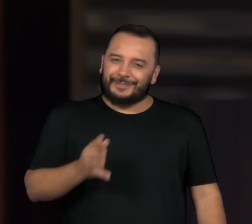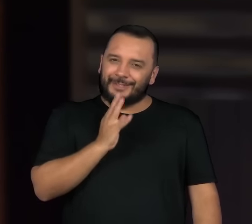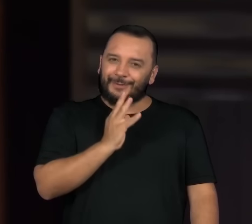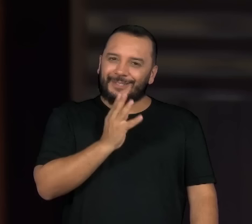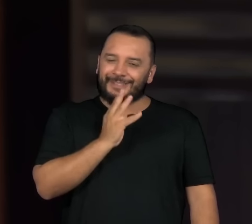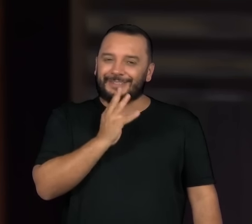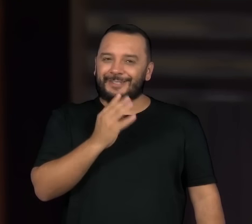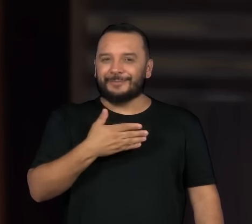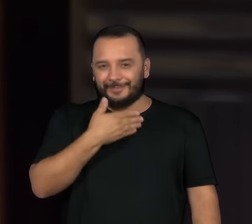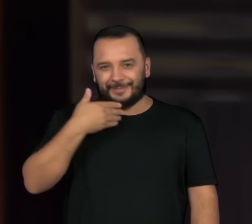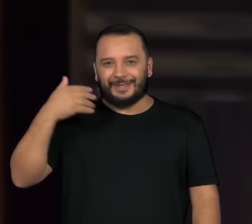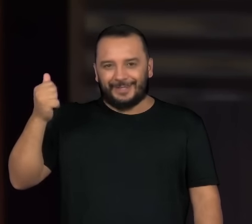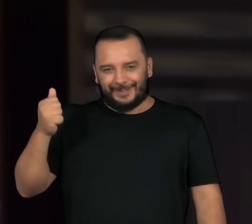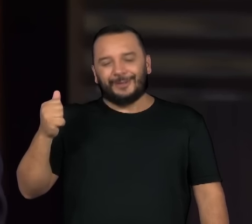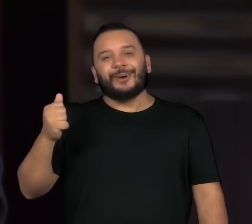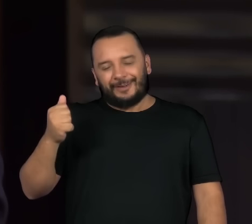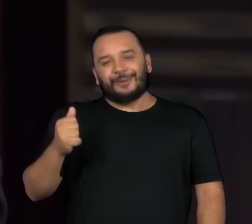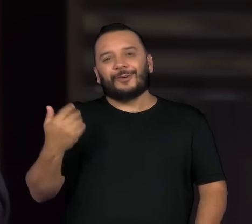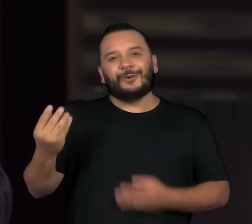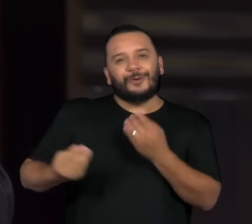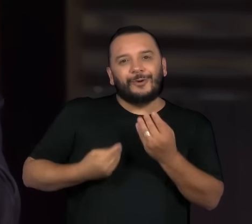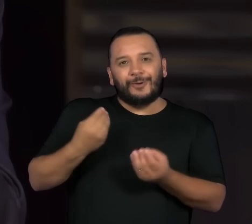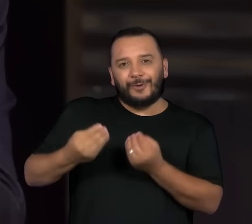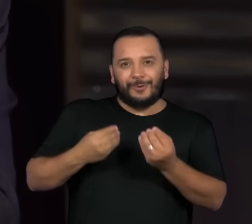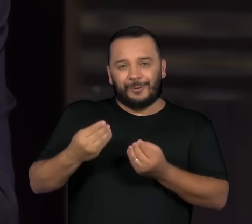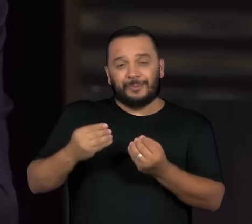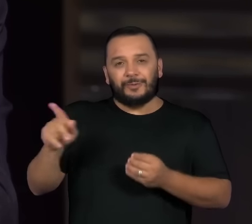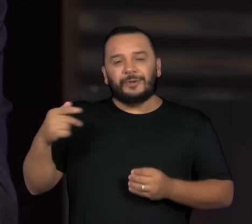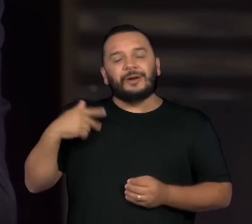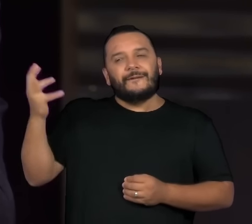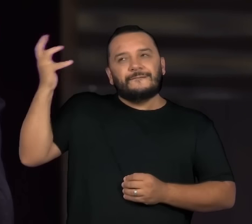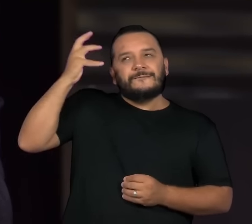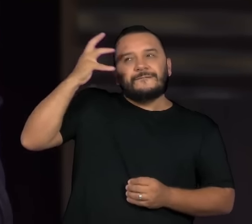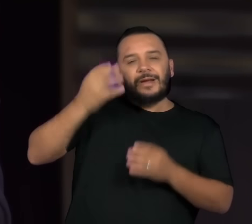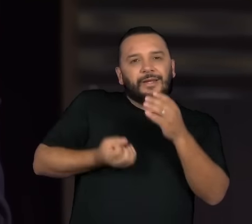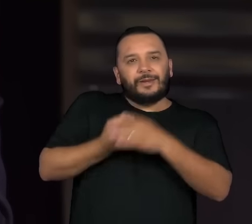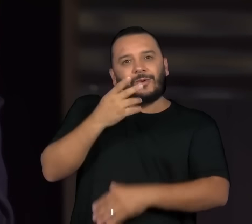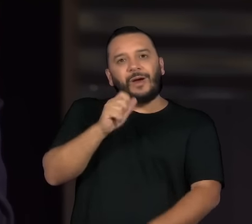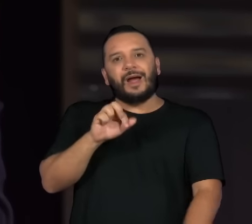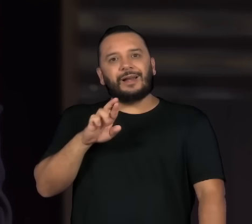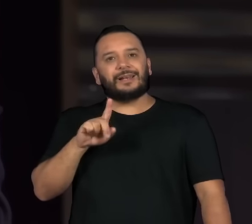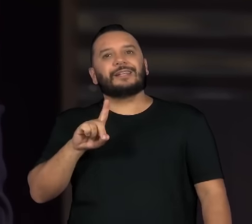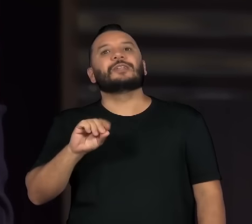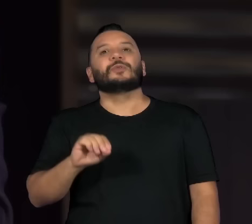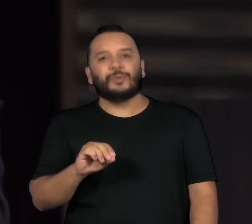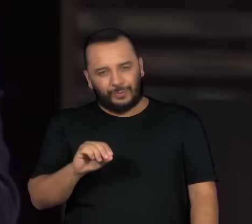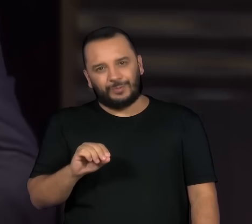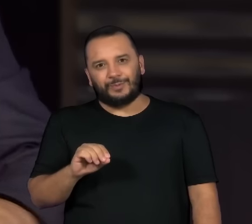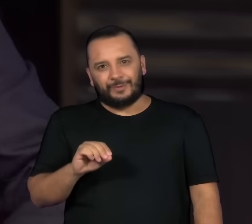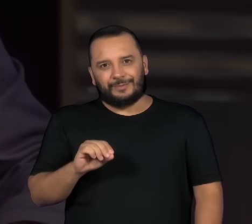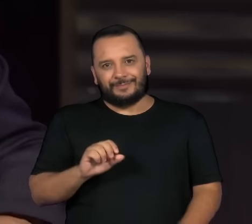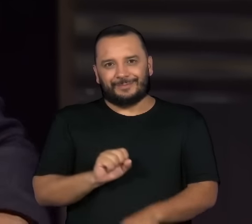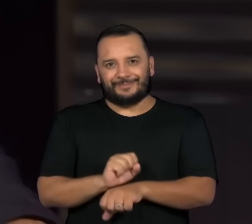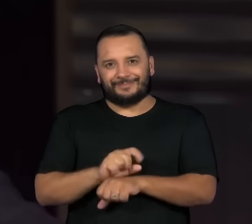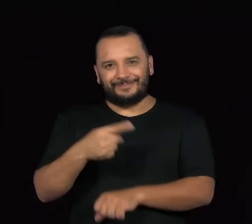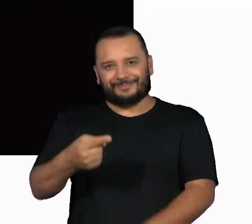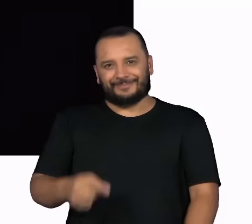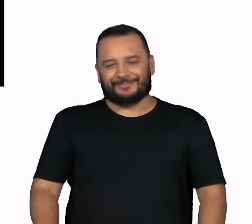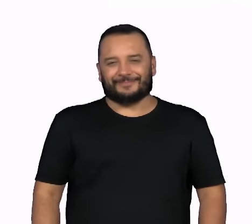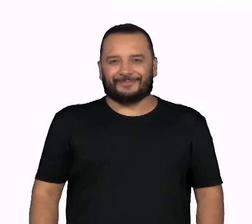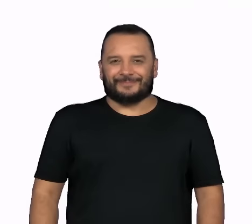conhecer melhor a dura realidade que inspirou a cabecinha desta mulher a criar o Arlindo. Até